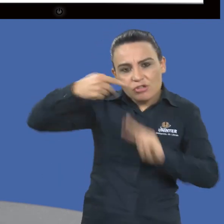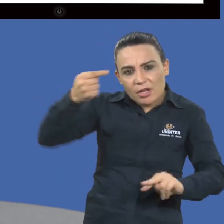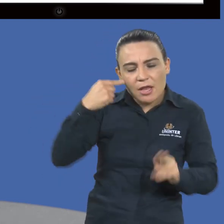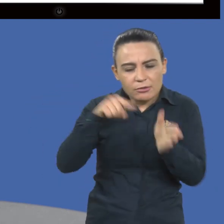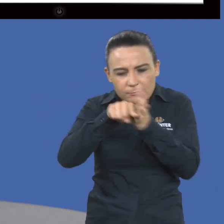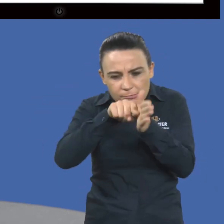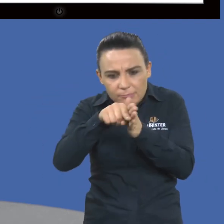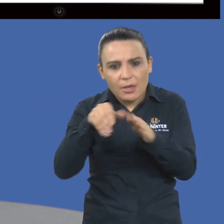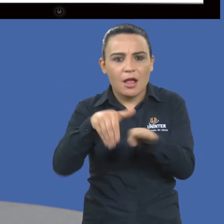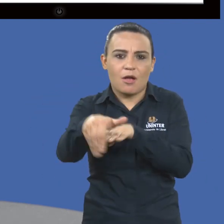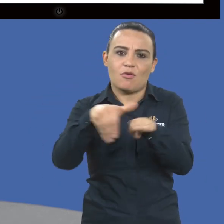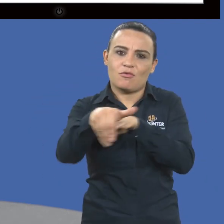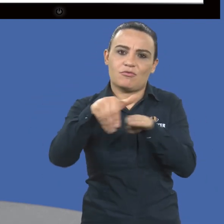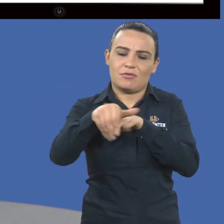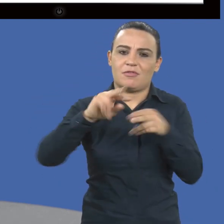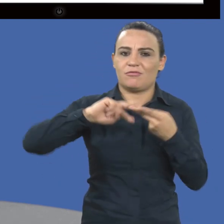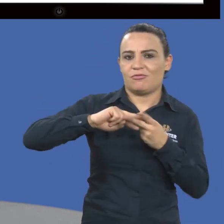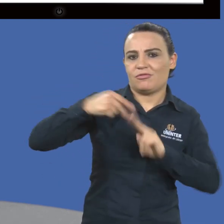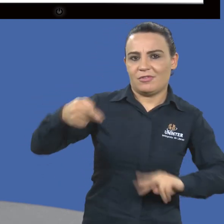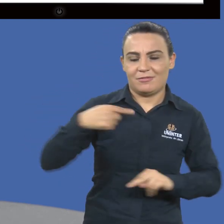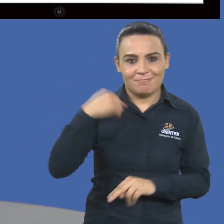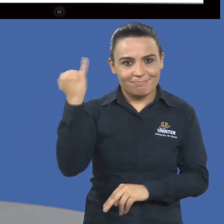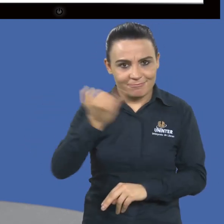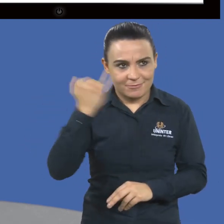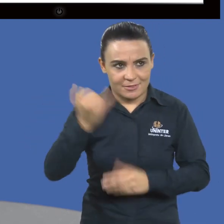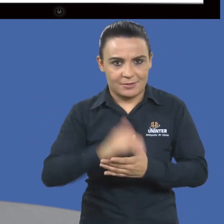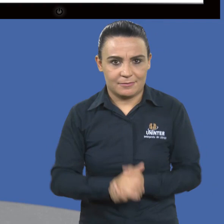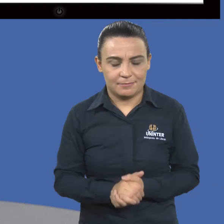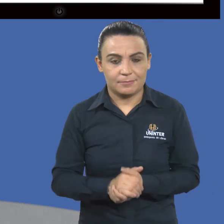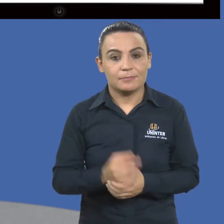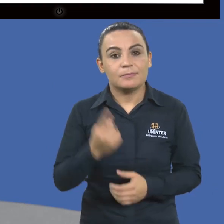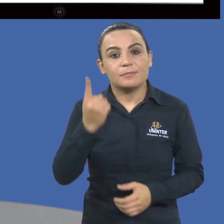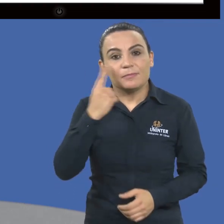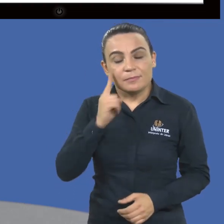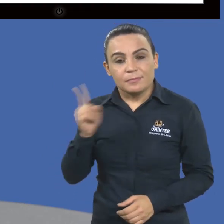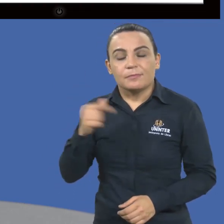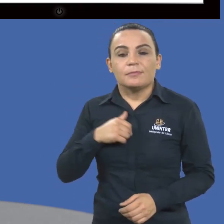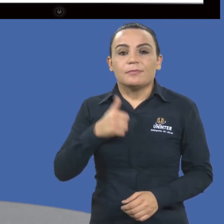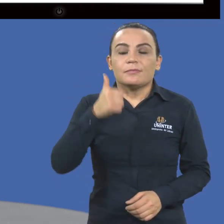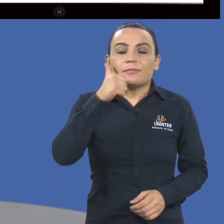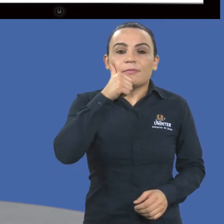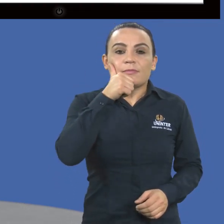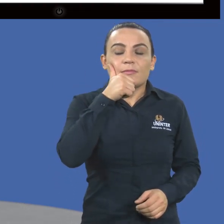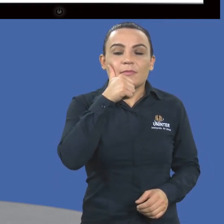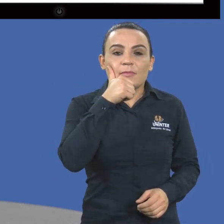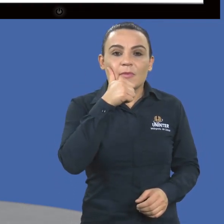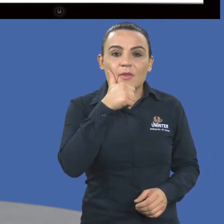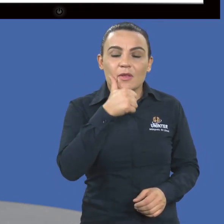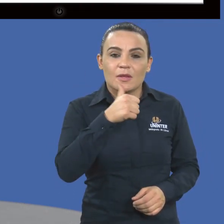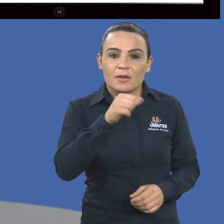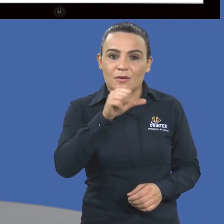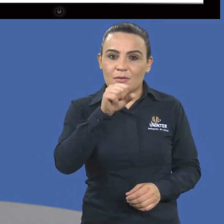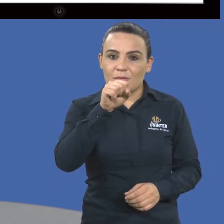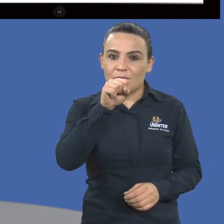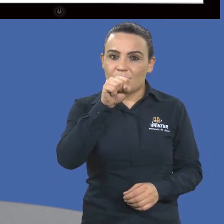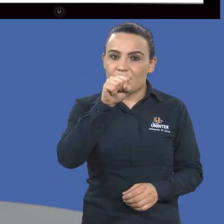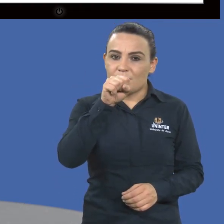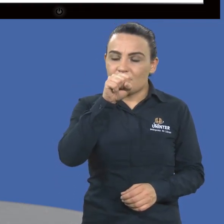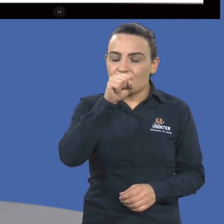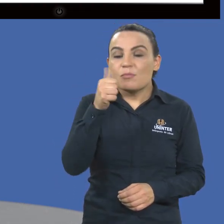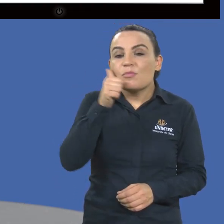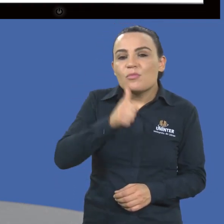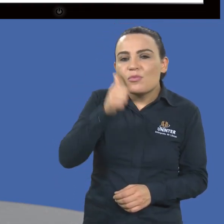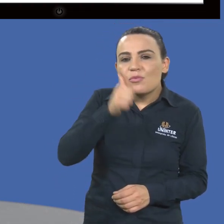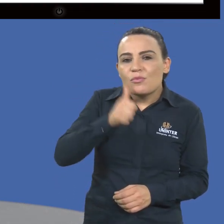Nessa outra lâmina, eu estou mostrando aqui que uma senhora que na hora de